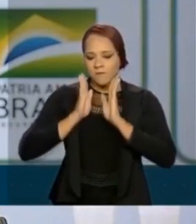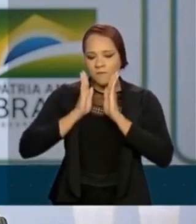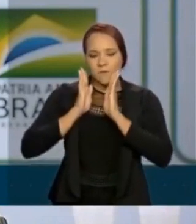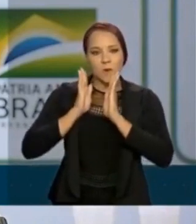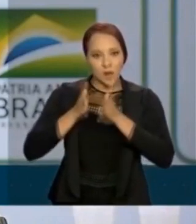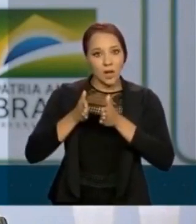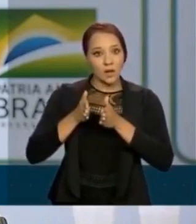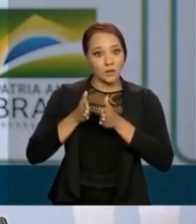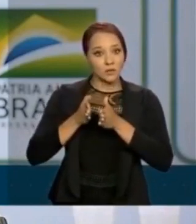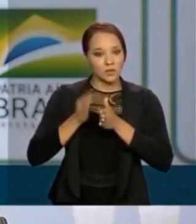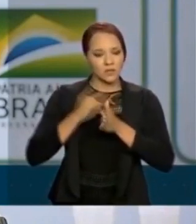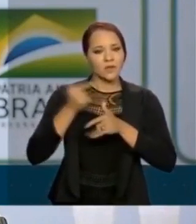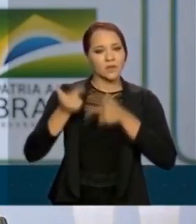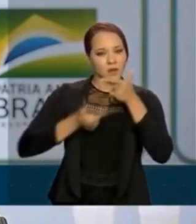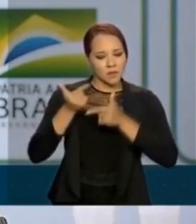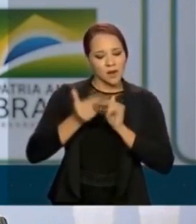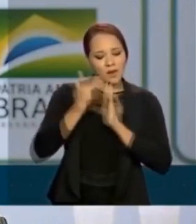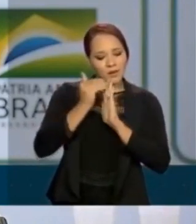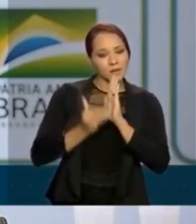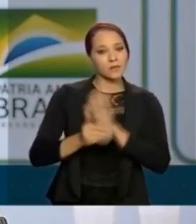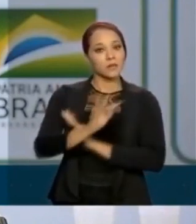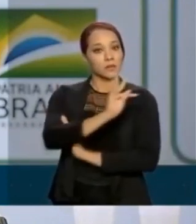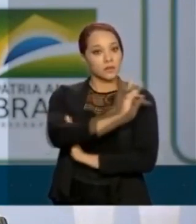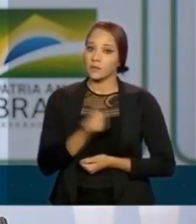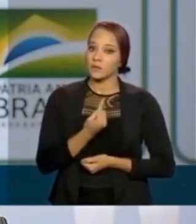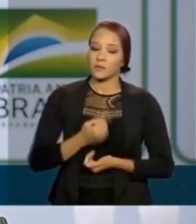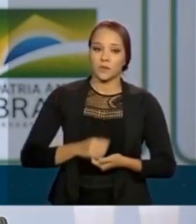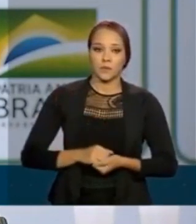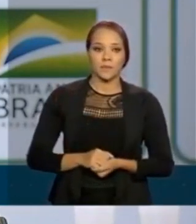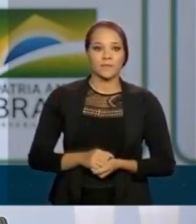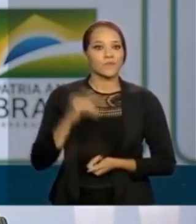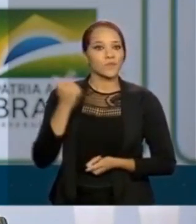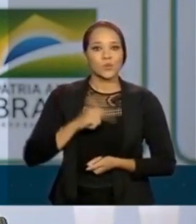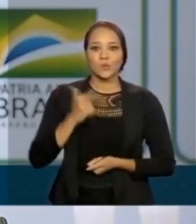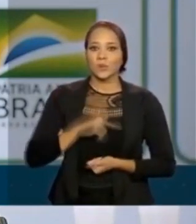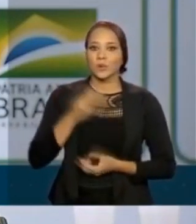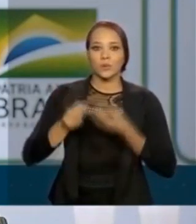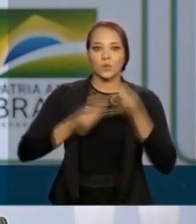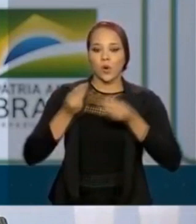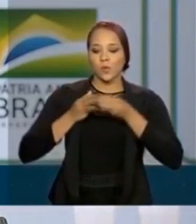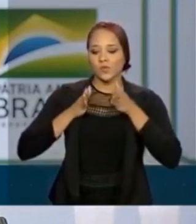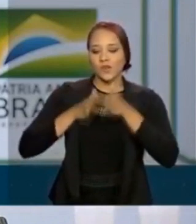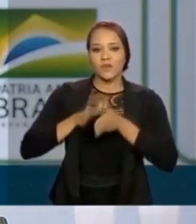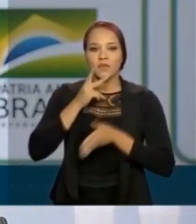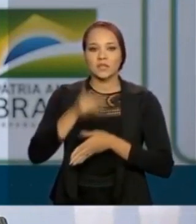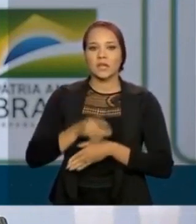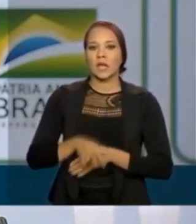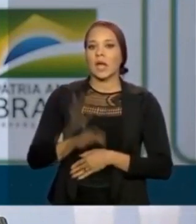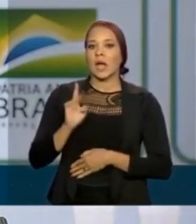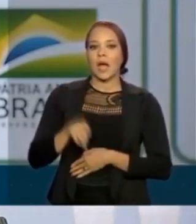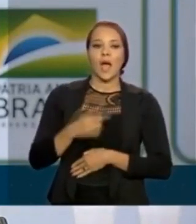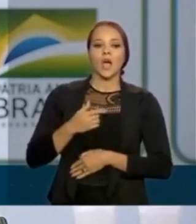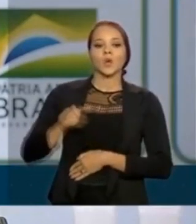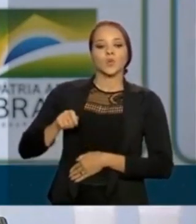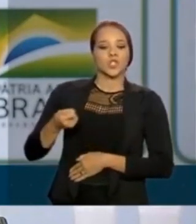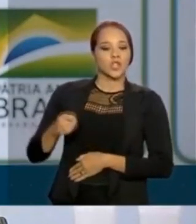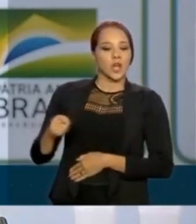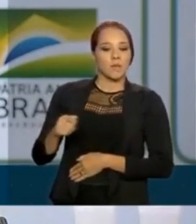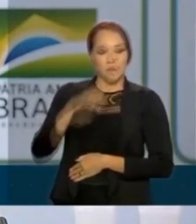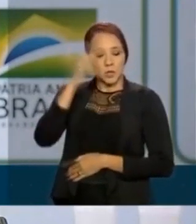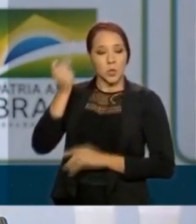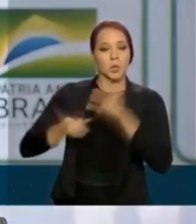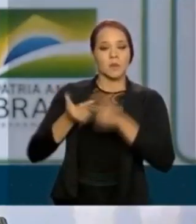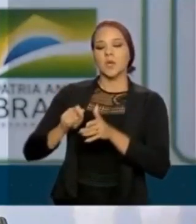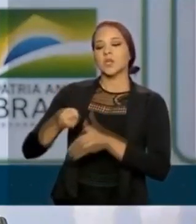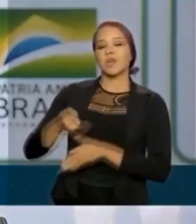nós vamos trabalhar com critério técnico, sempre. Não tem como a gente chegar e falar assim, um chaveiro não é